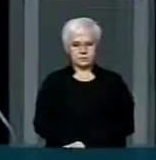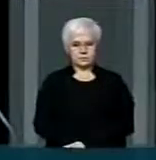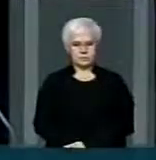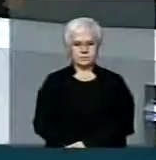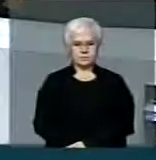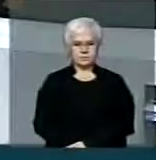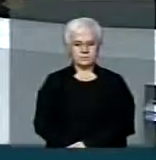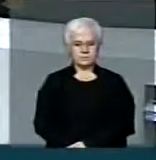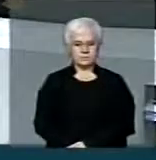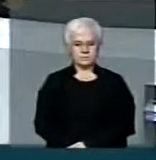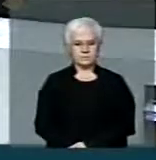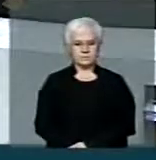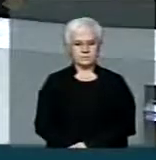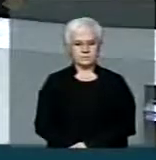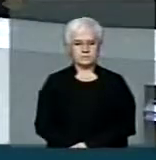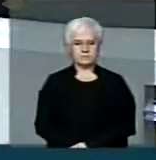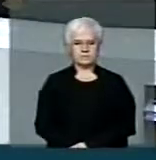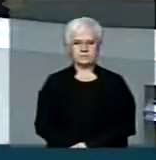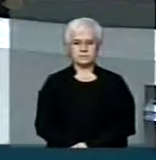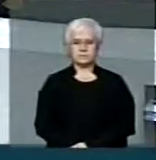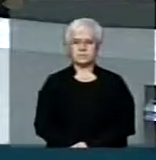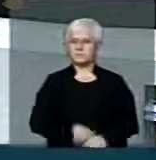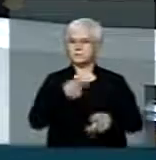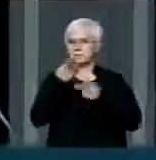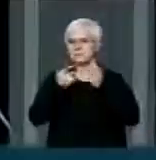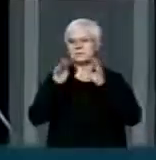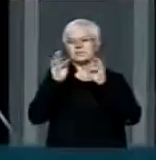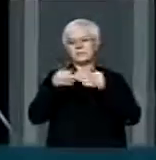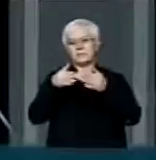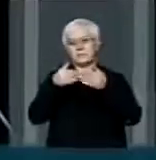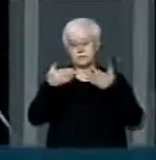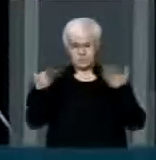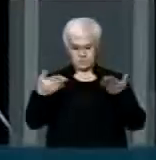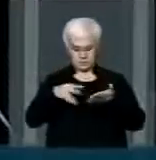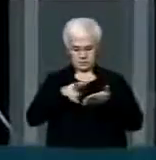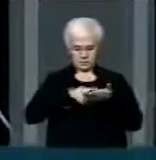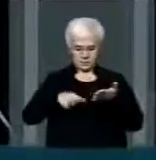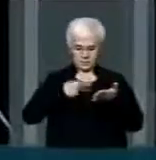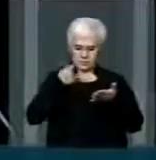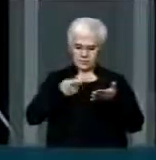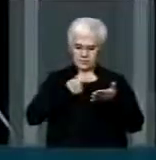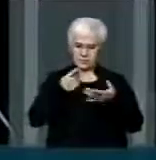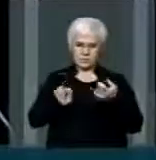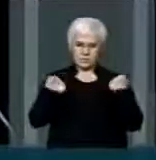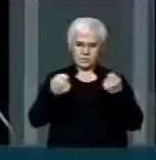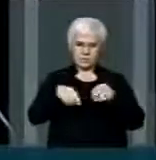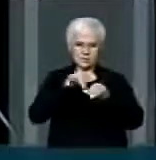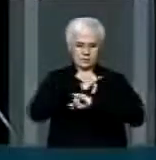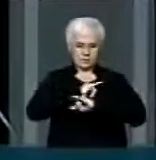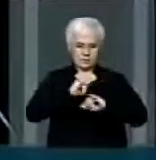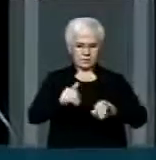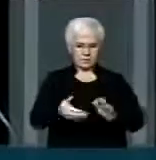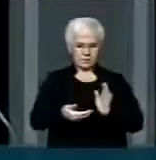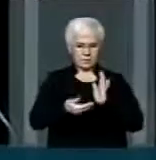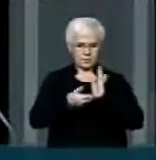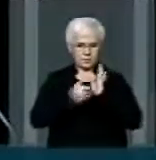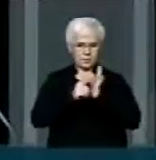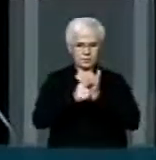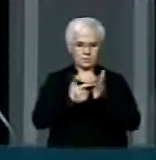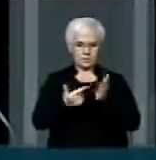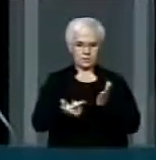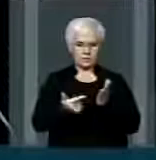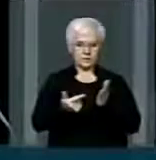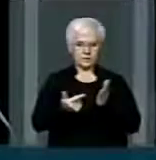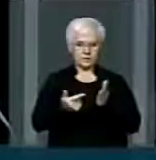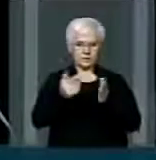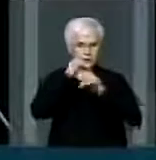Conclua aqui. Senhor presidente, apenas para concluir, pedindo que este meu pronunciamento seja acatado nesta casa